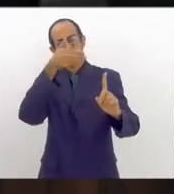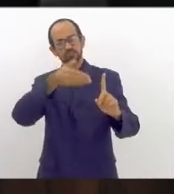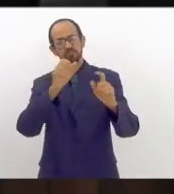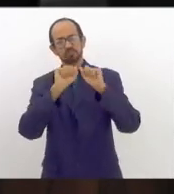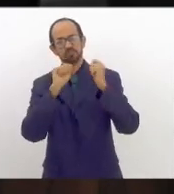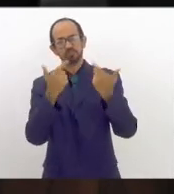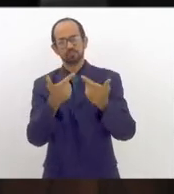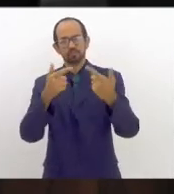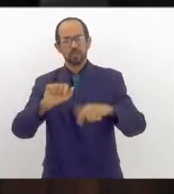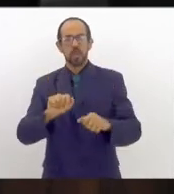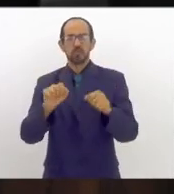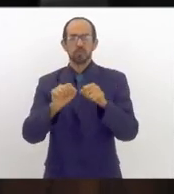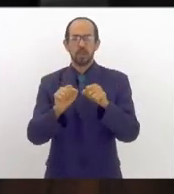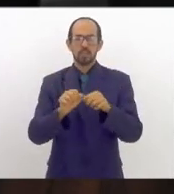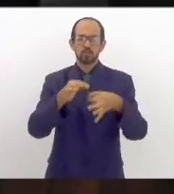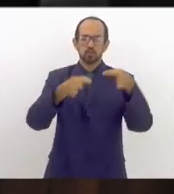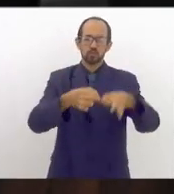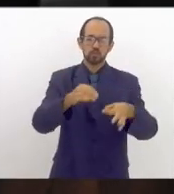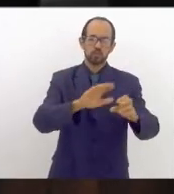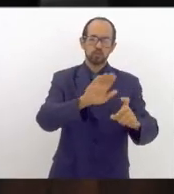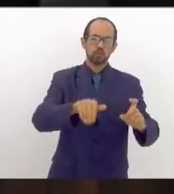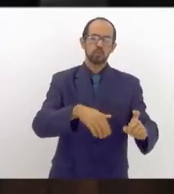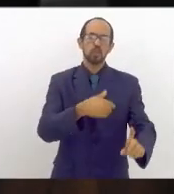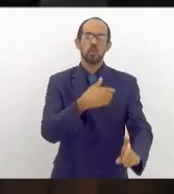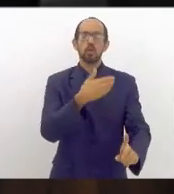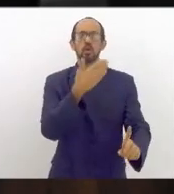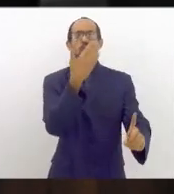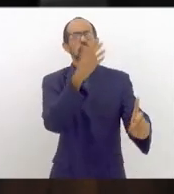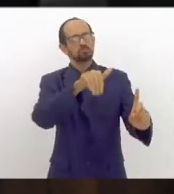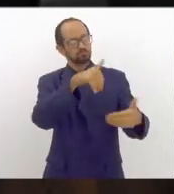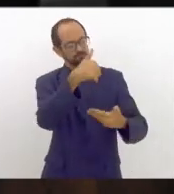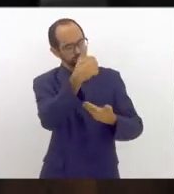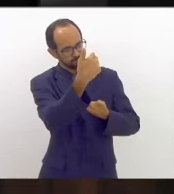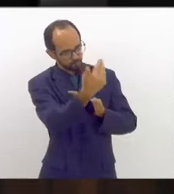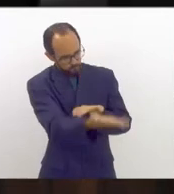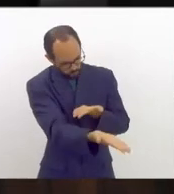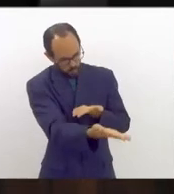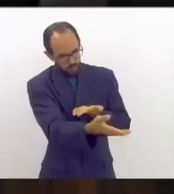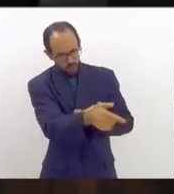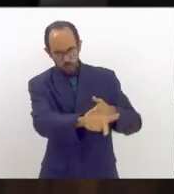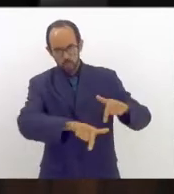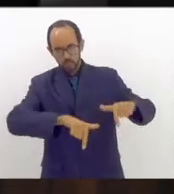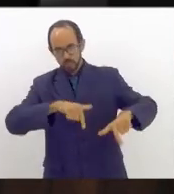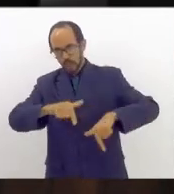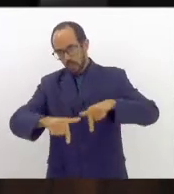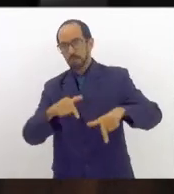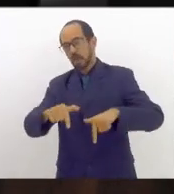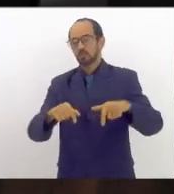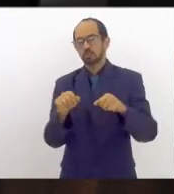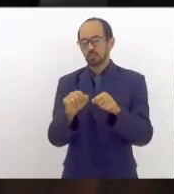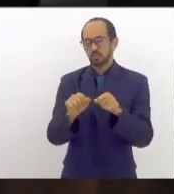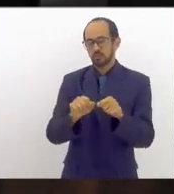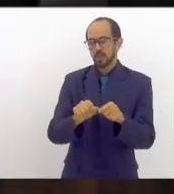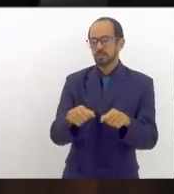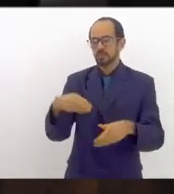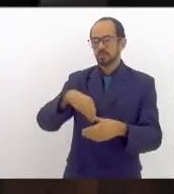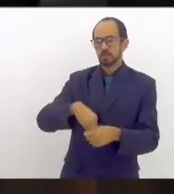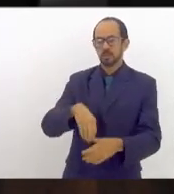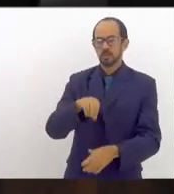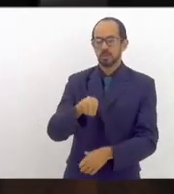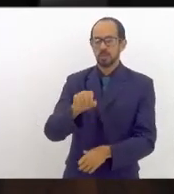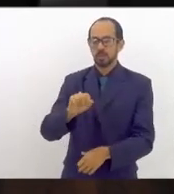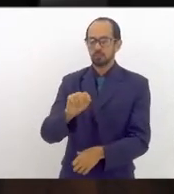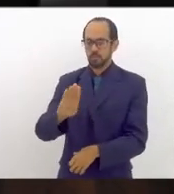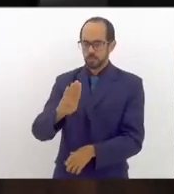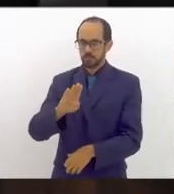mais justa um justo reconhecimento também ao valoroso inestimável trabalho realizado pela OAB a